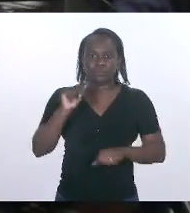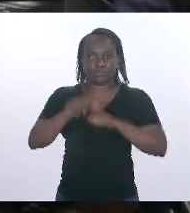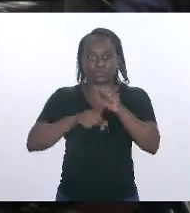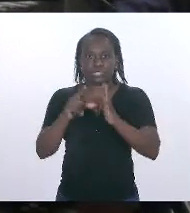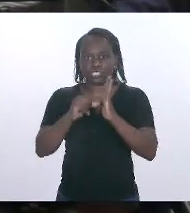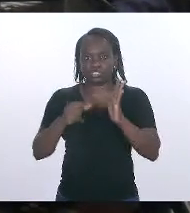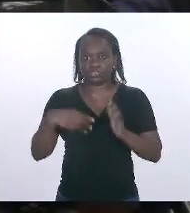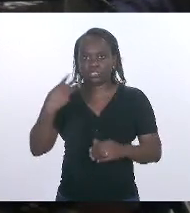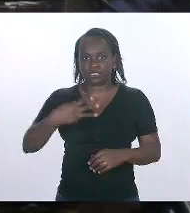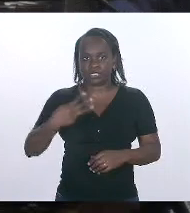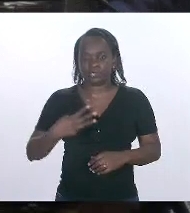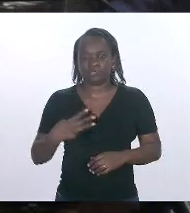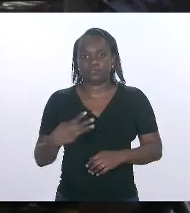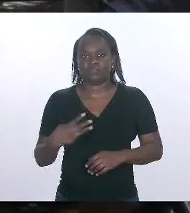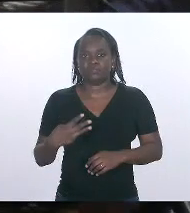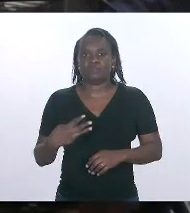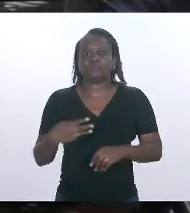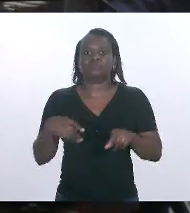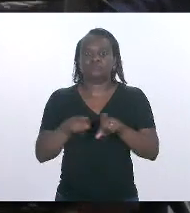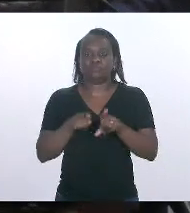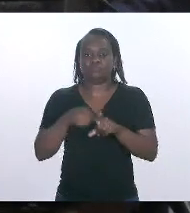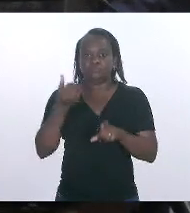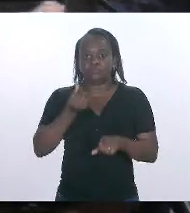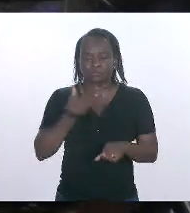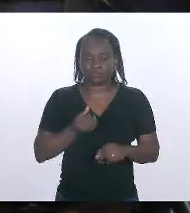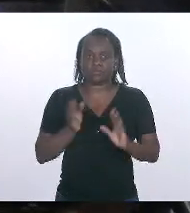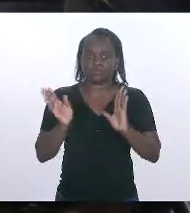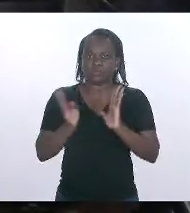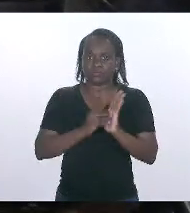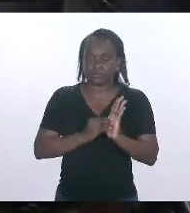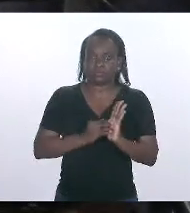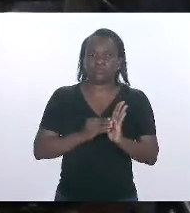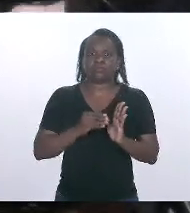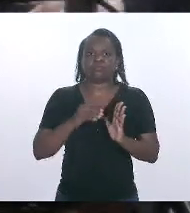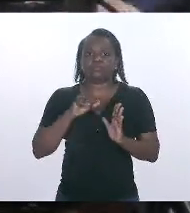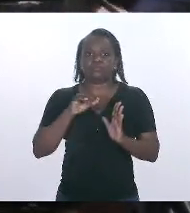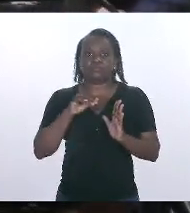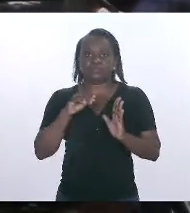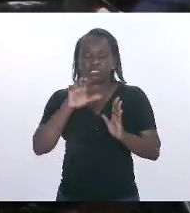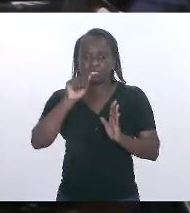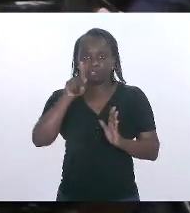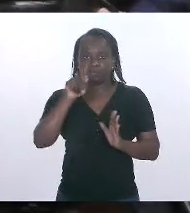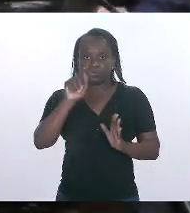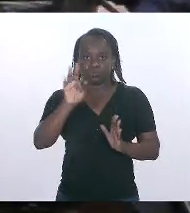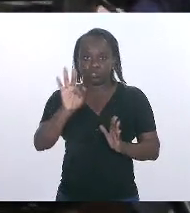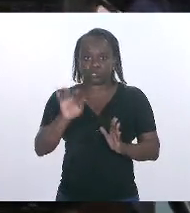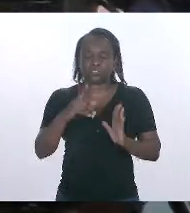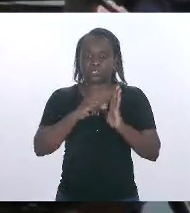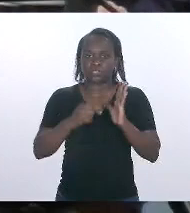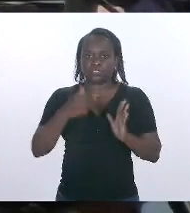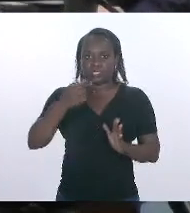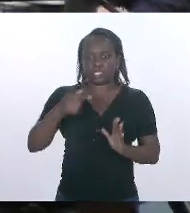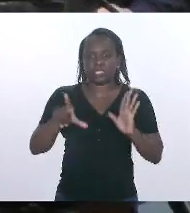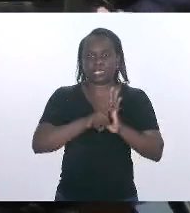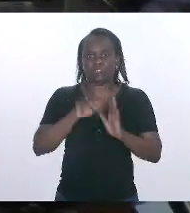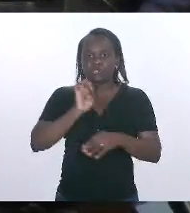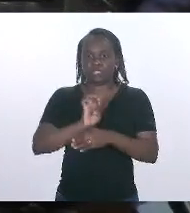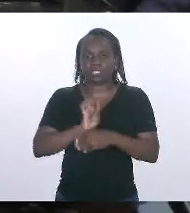3º e 6º, incluindo-lhes os incisos e o caput do artigo 7º da Lei